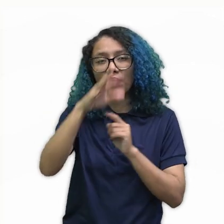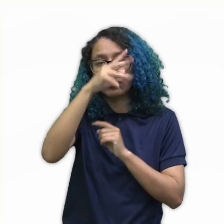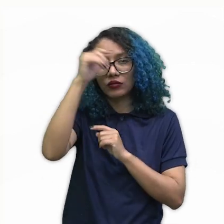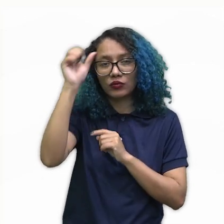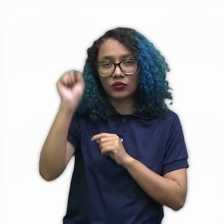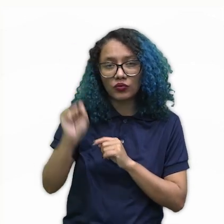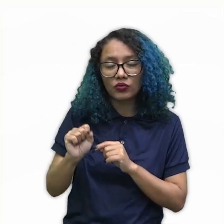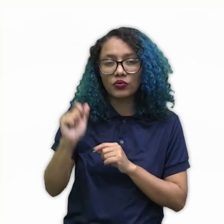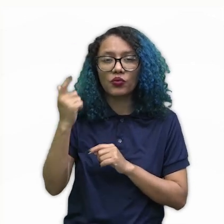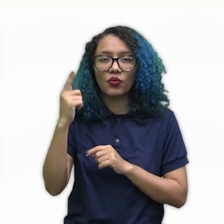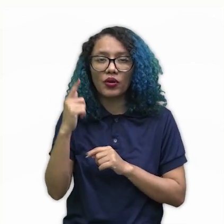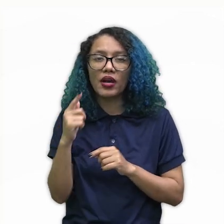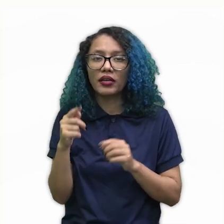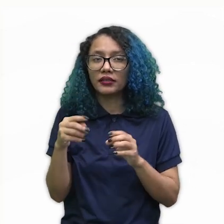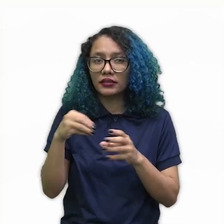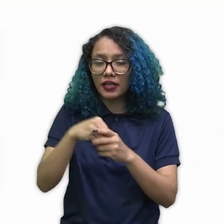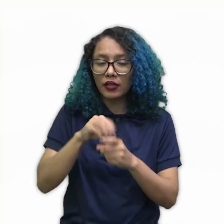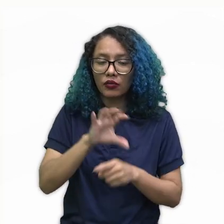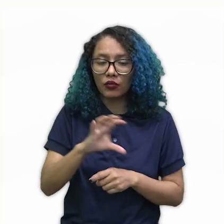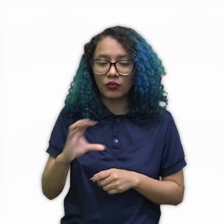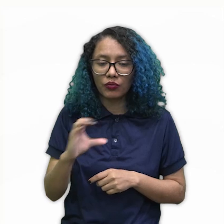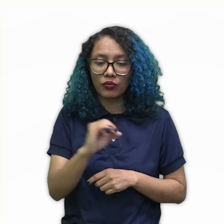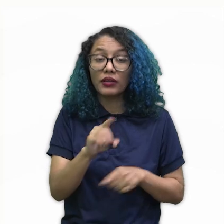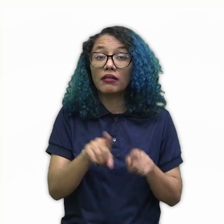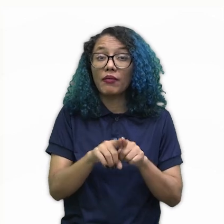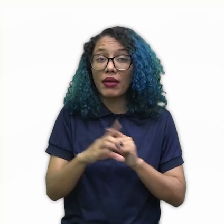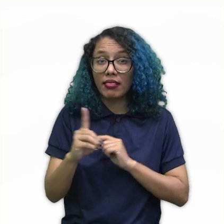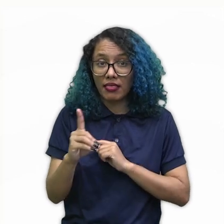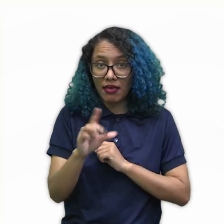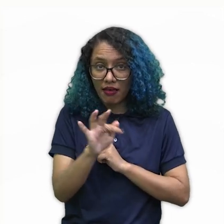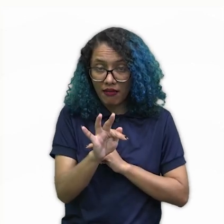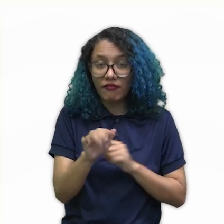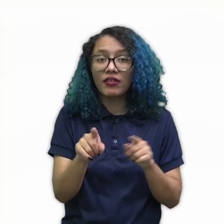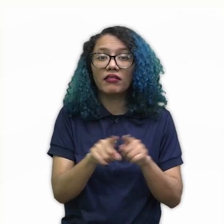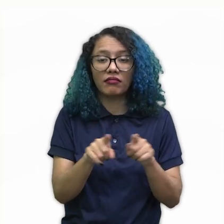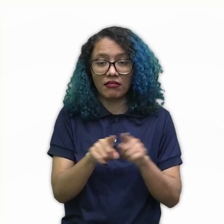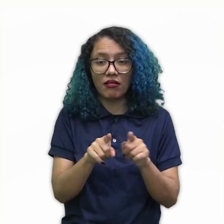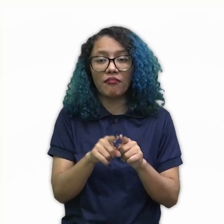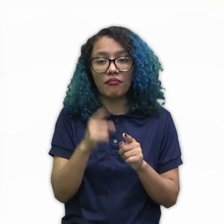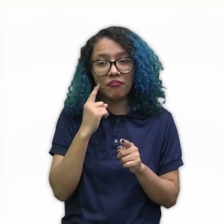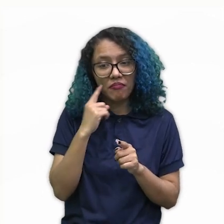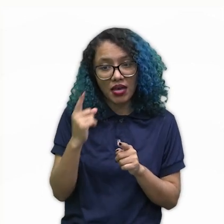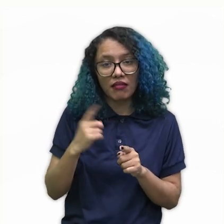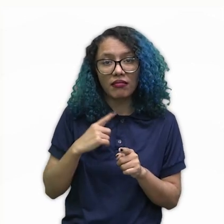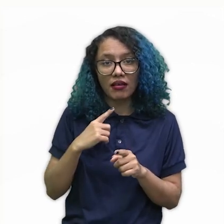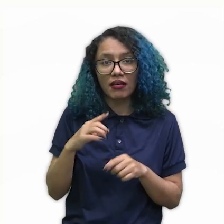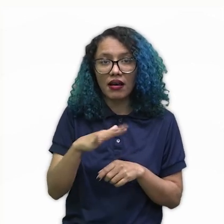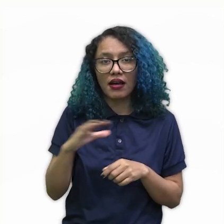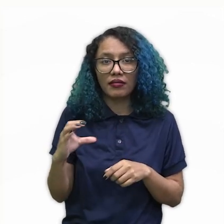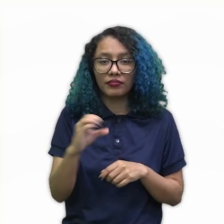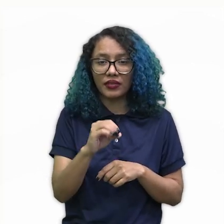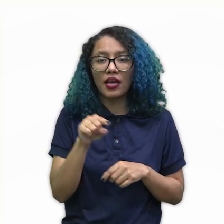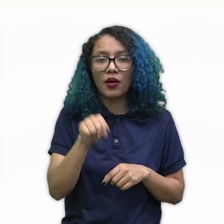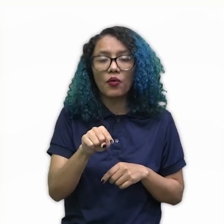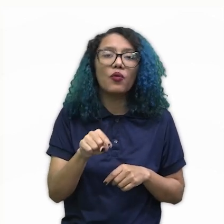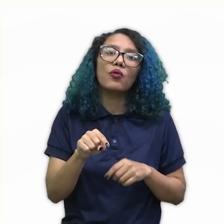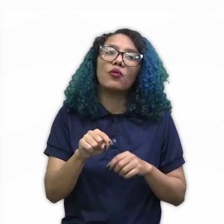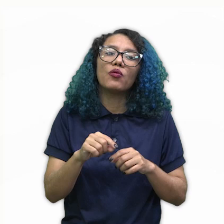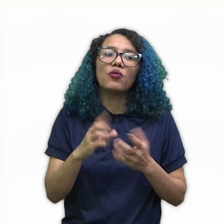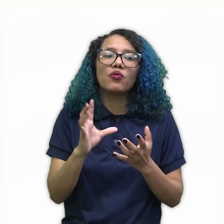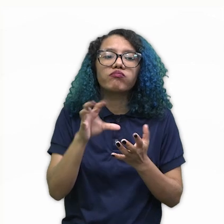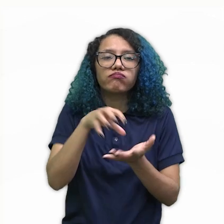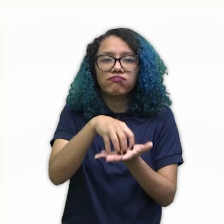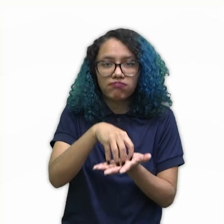Goiás. Também está na região Centro-Oeste o Distrito Federal, que é onde está a administração do governo federal aqui do